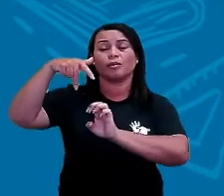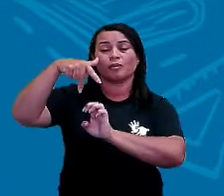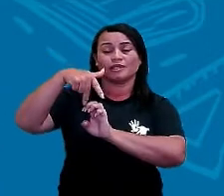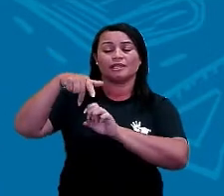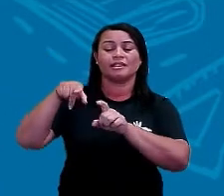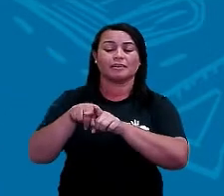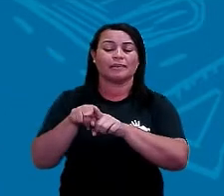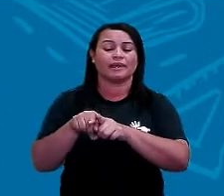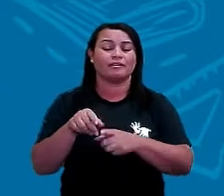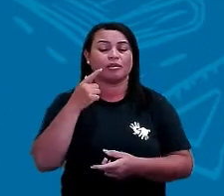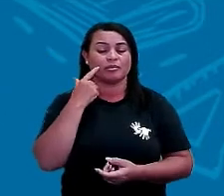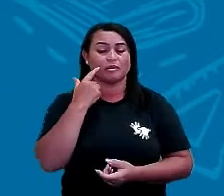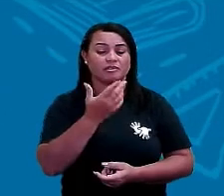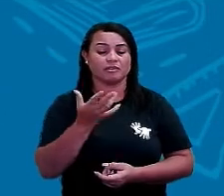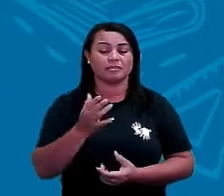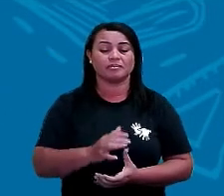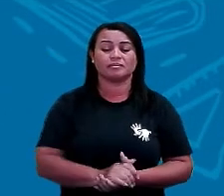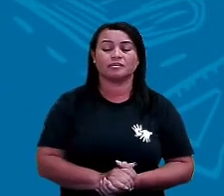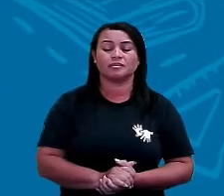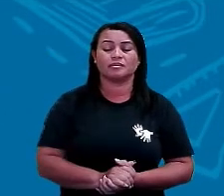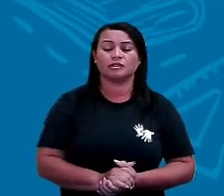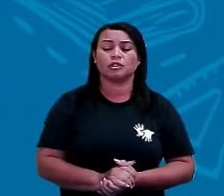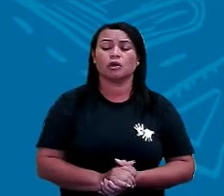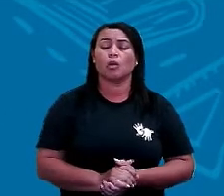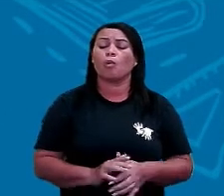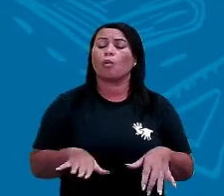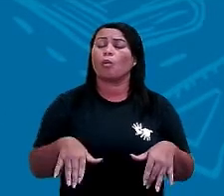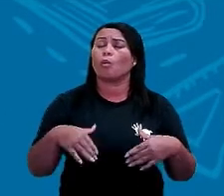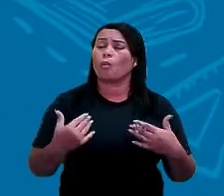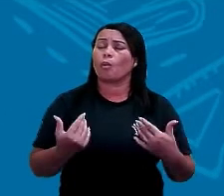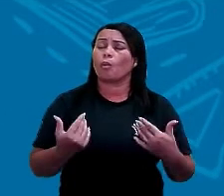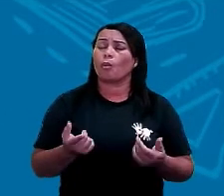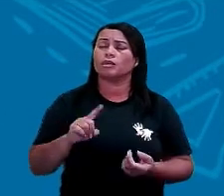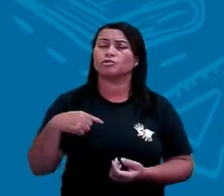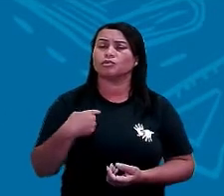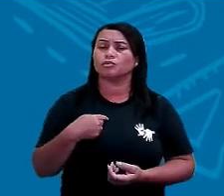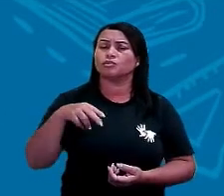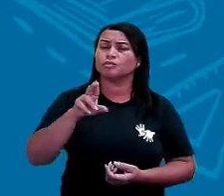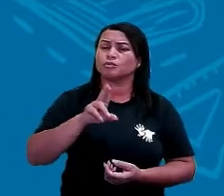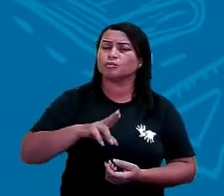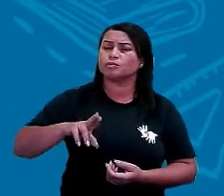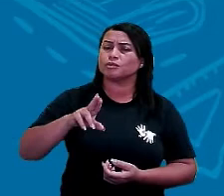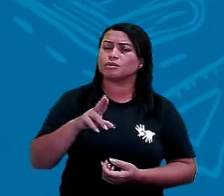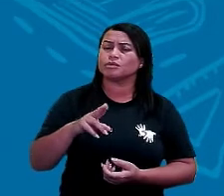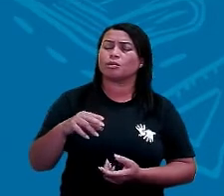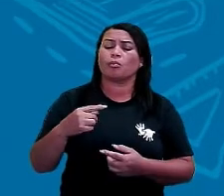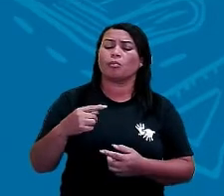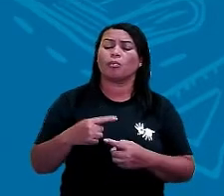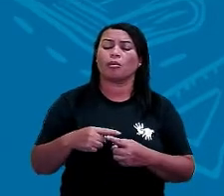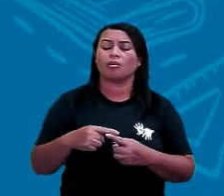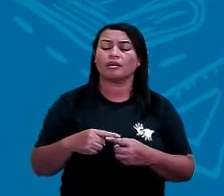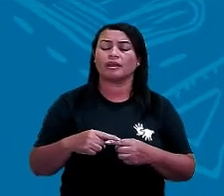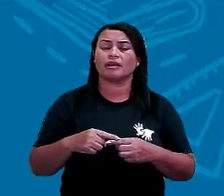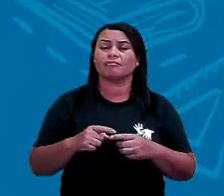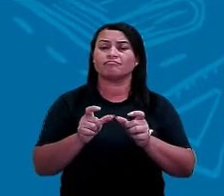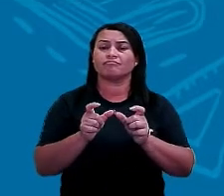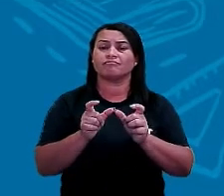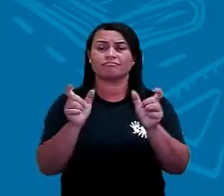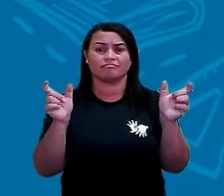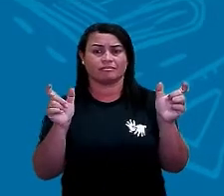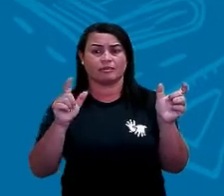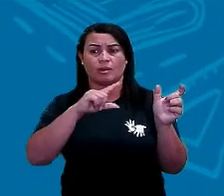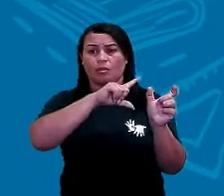acento. Quando é que a gente vai usar esse porquê? Separado,